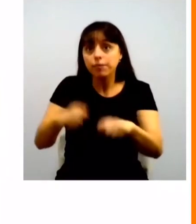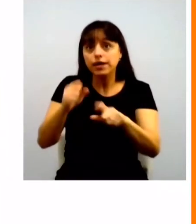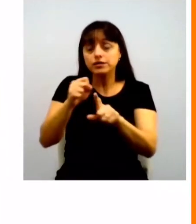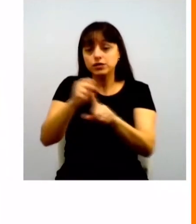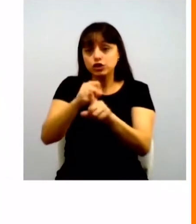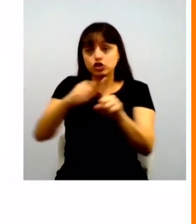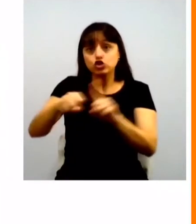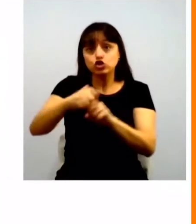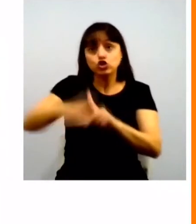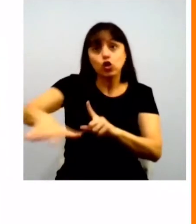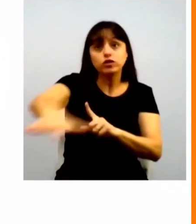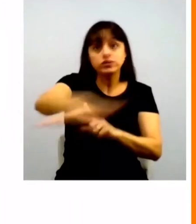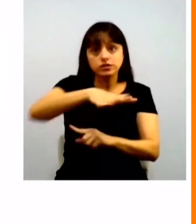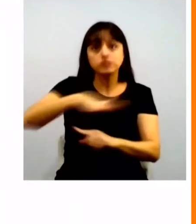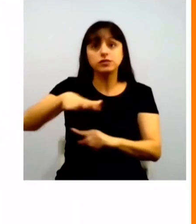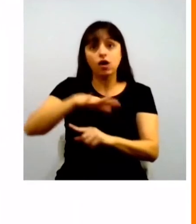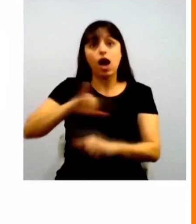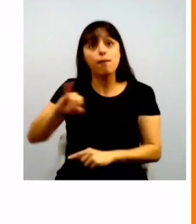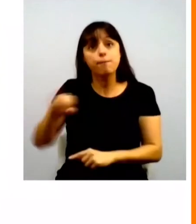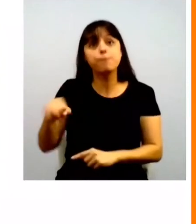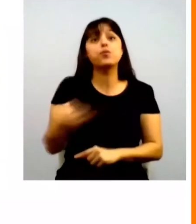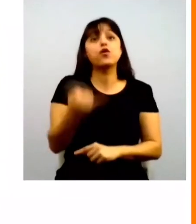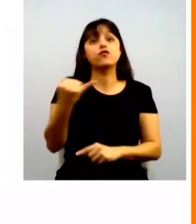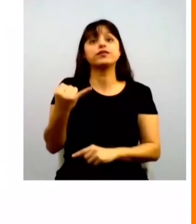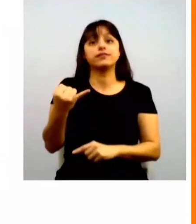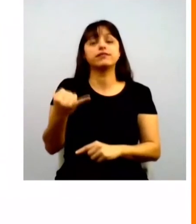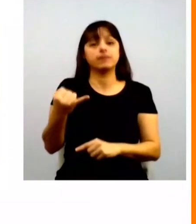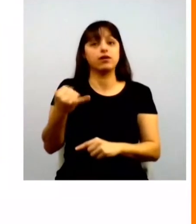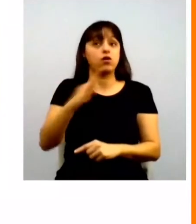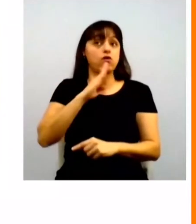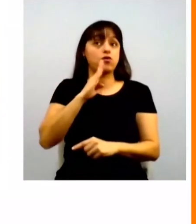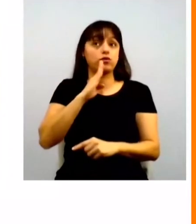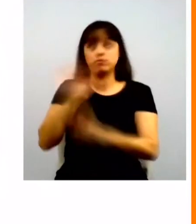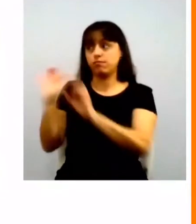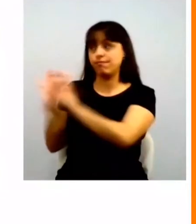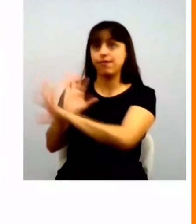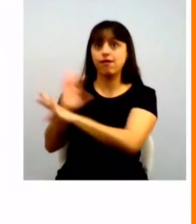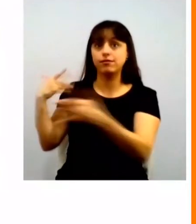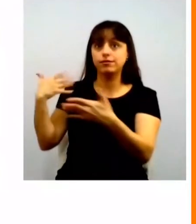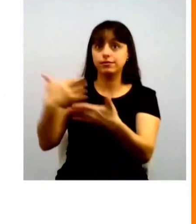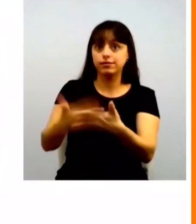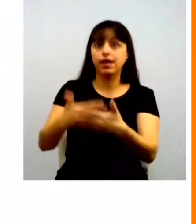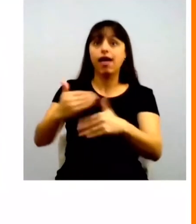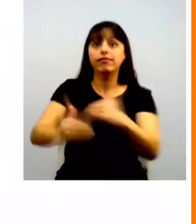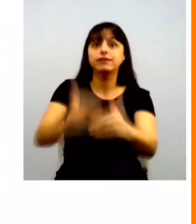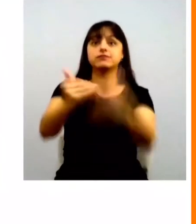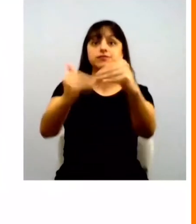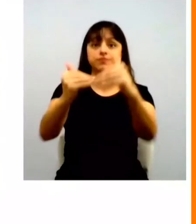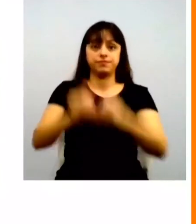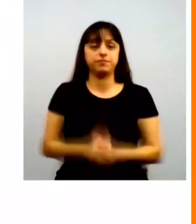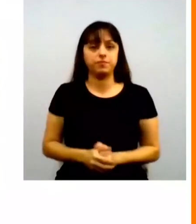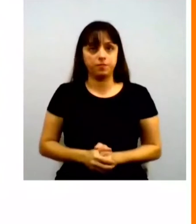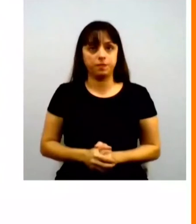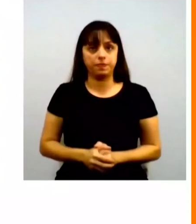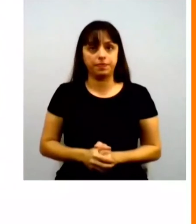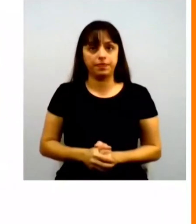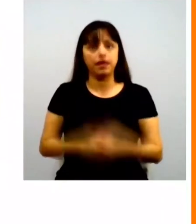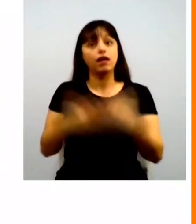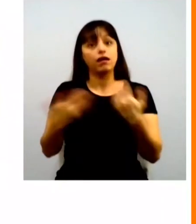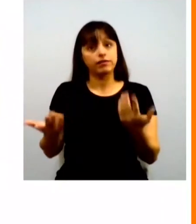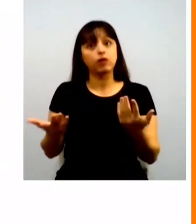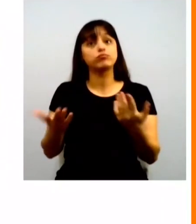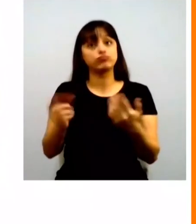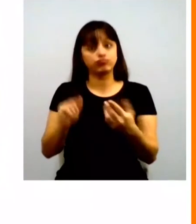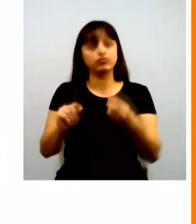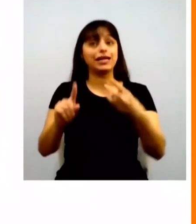aproveitar todo o conhecimento aplicado para o desenvolvimento. Portanto, habría esta terceira dimensão que também podemos